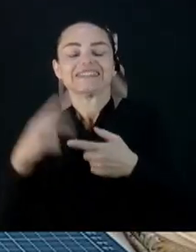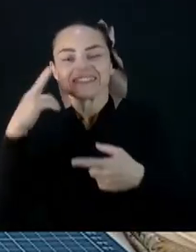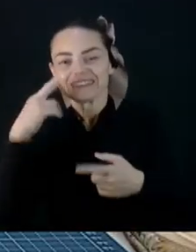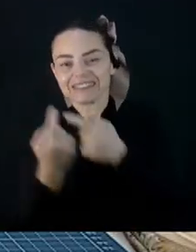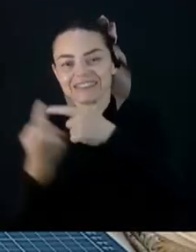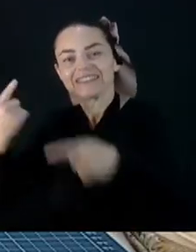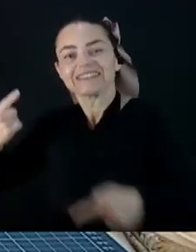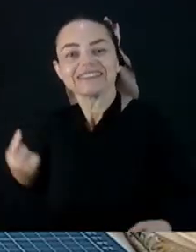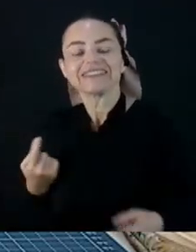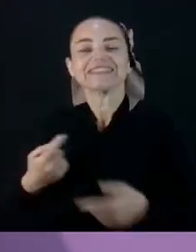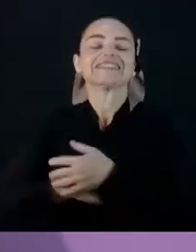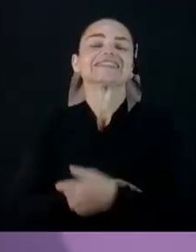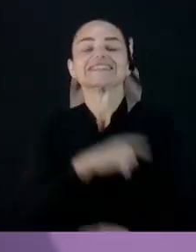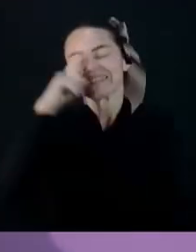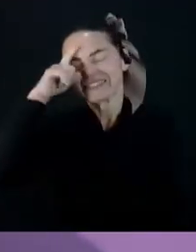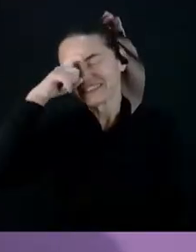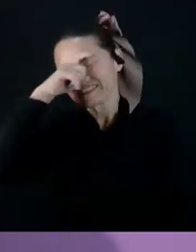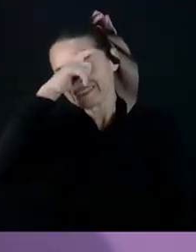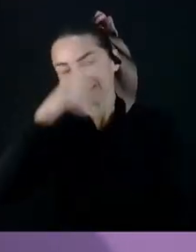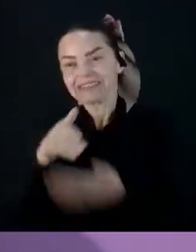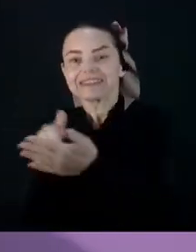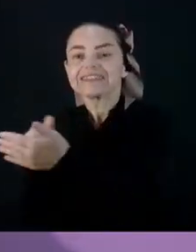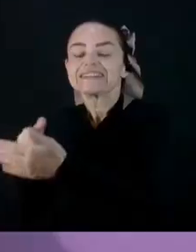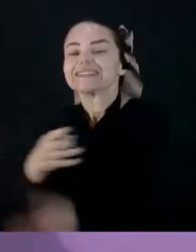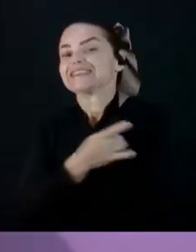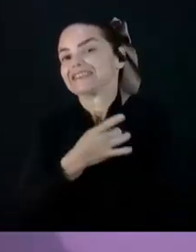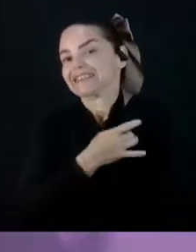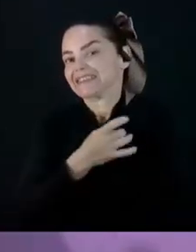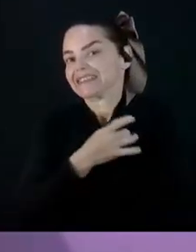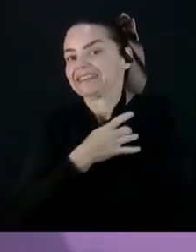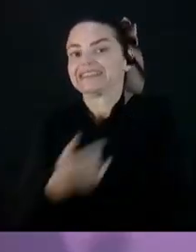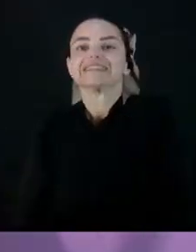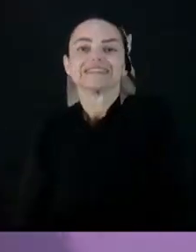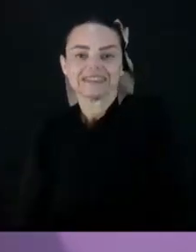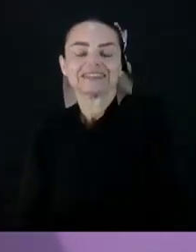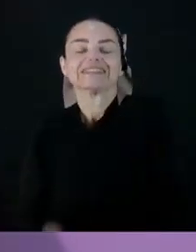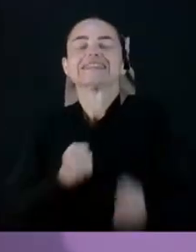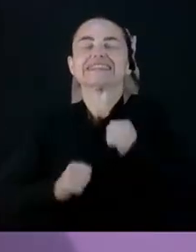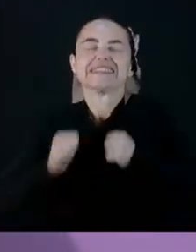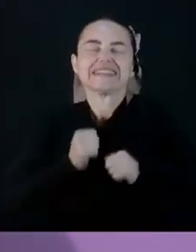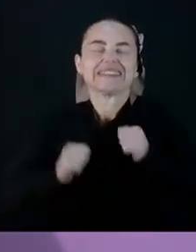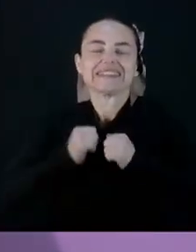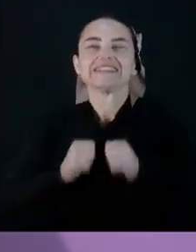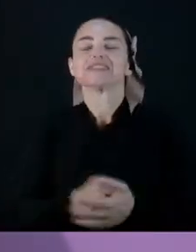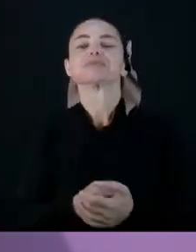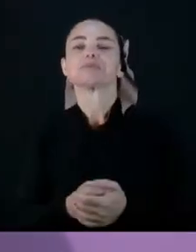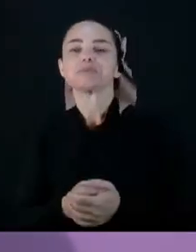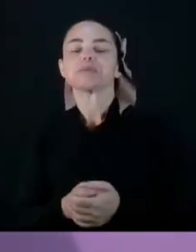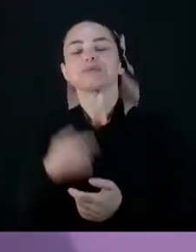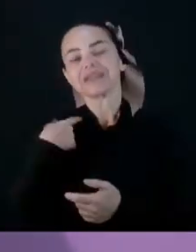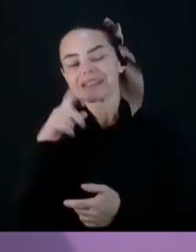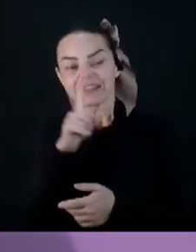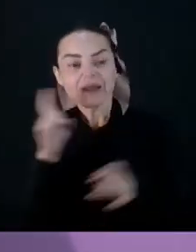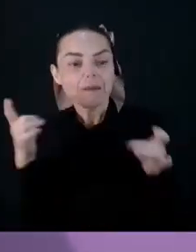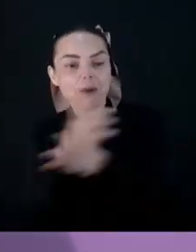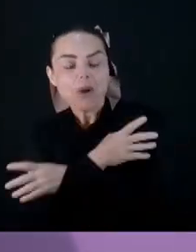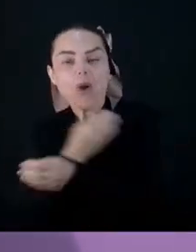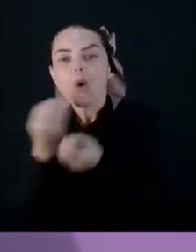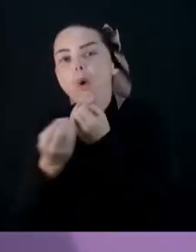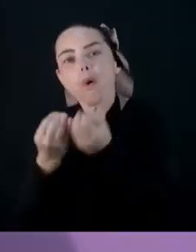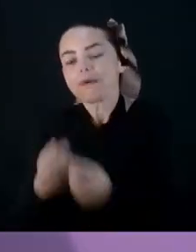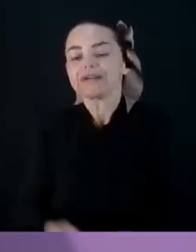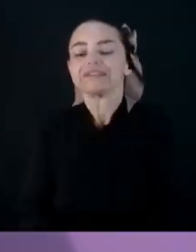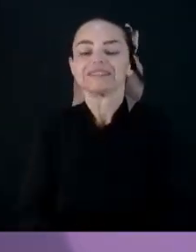minhas dificuldades, nos meus medos, nas minhas ansiedades em ver a peça pronta, né, em como que vai ficar. Então